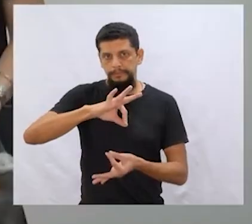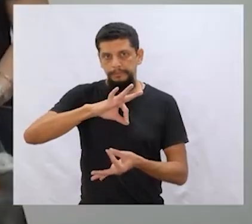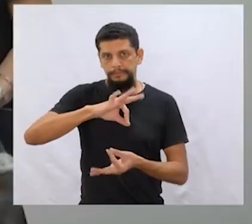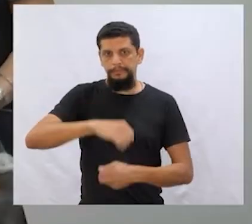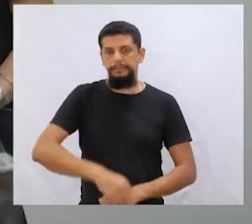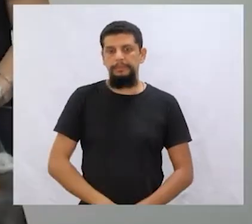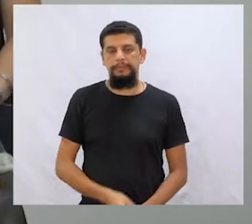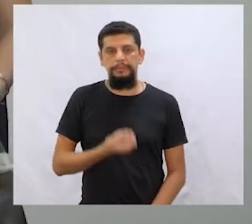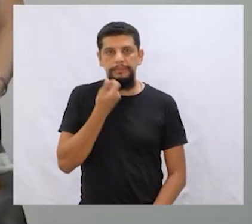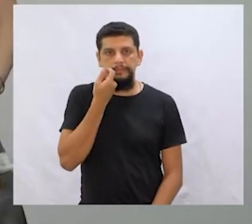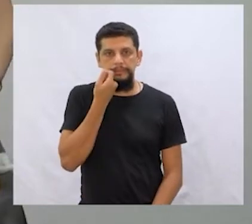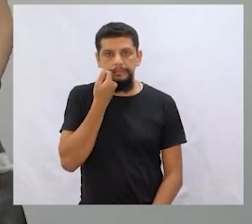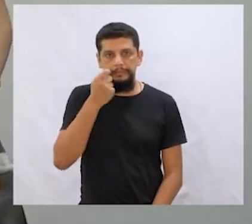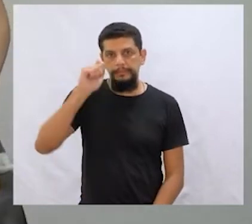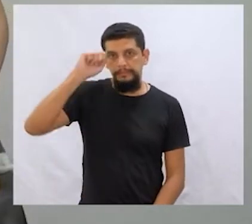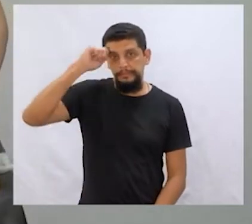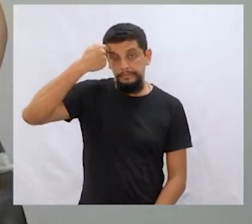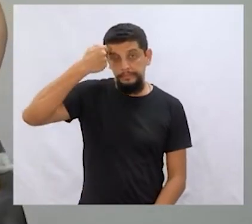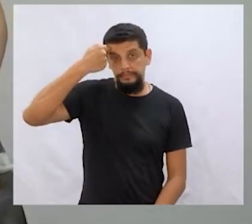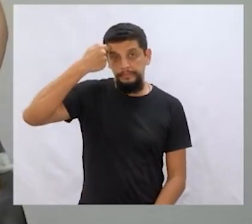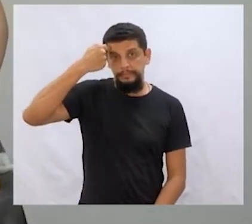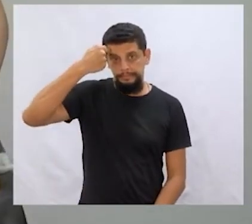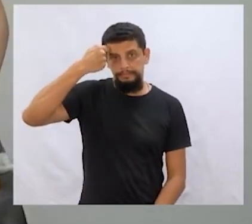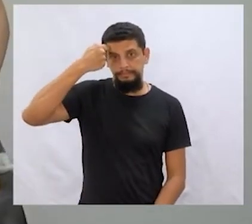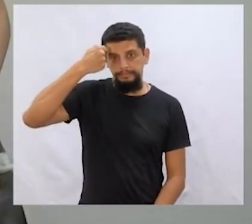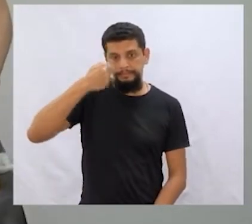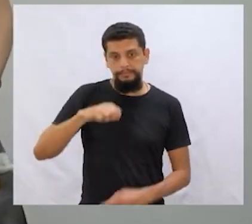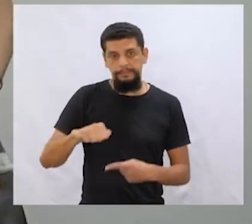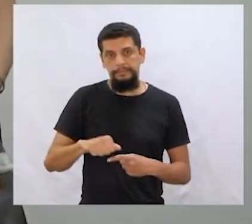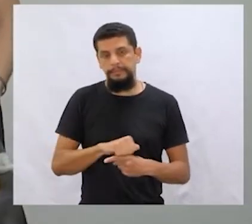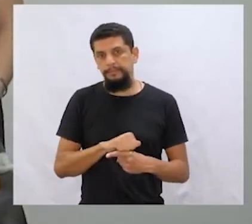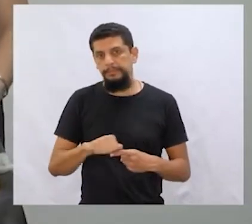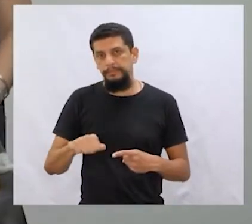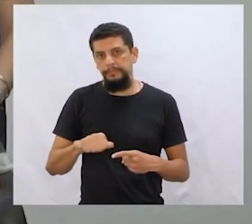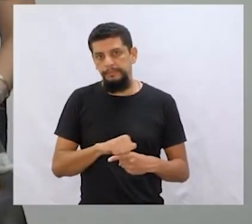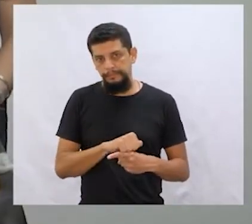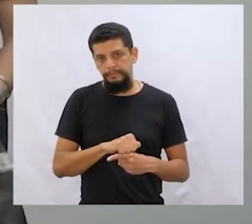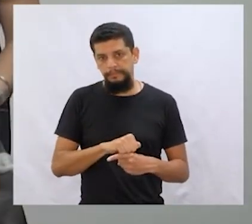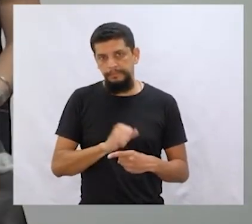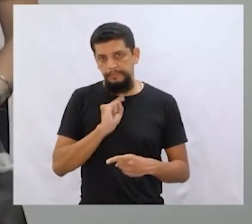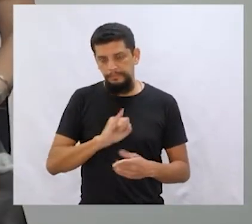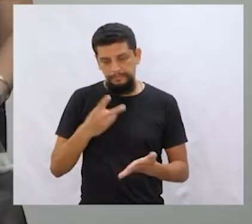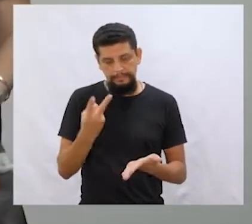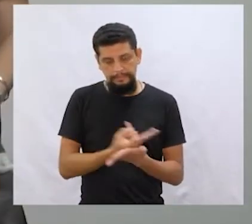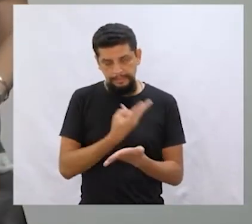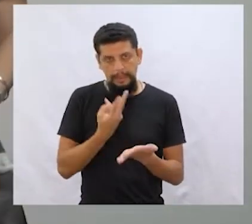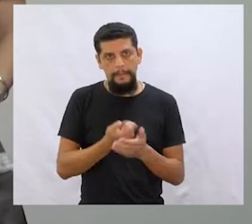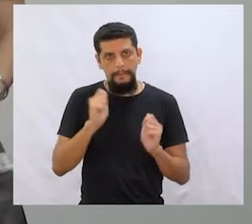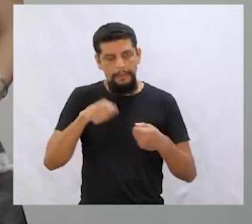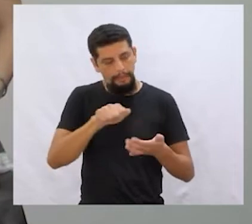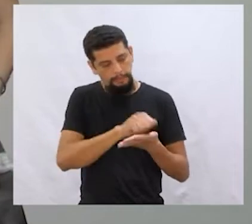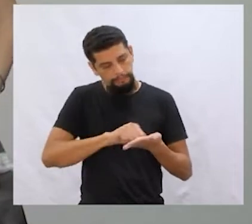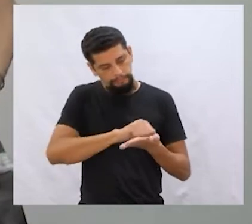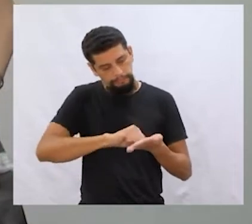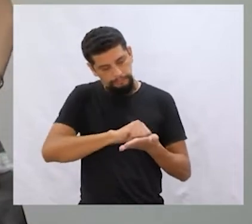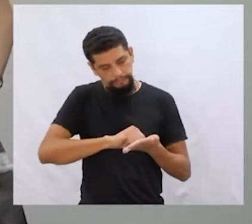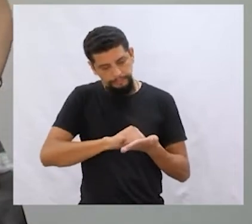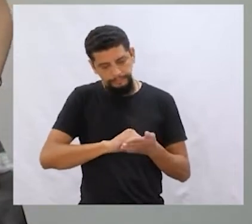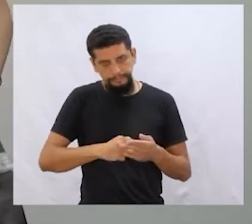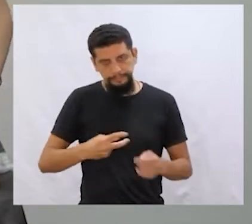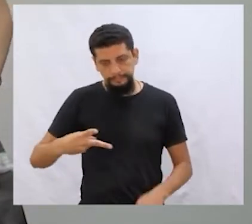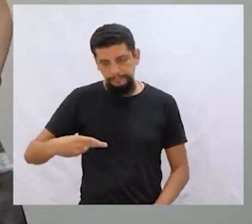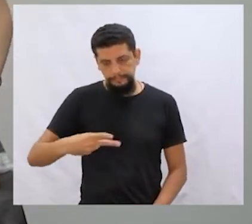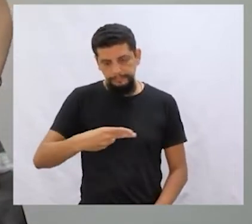sulfite, o lápis preto, a borracha, caso erre para apagar, né? E